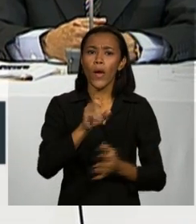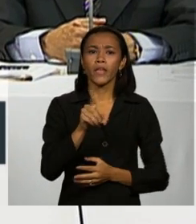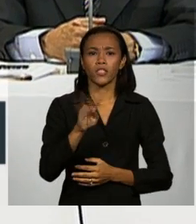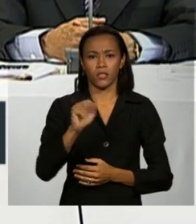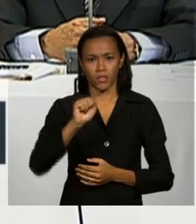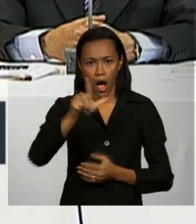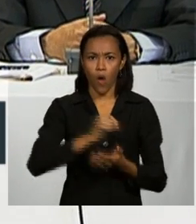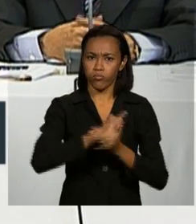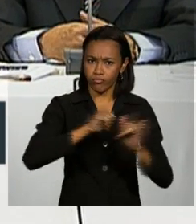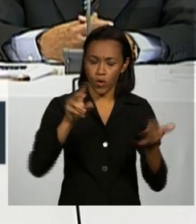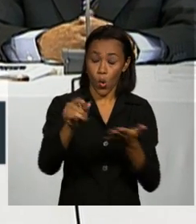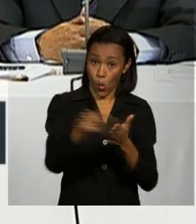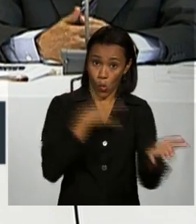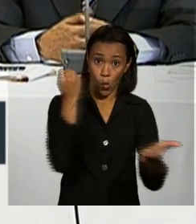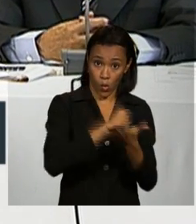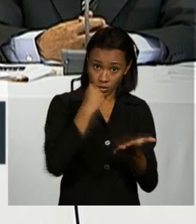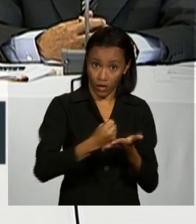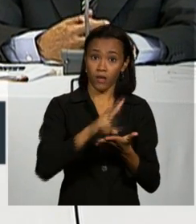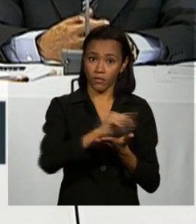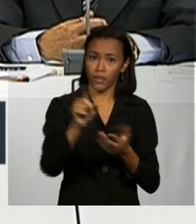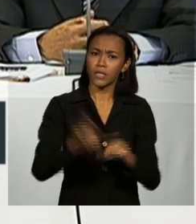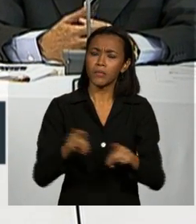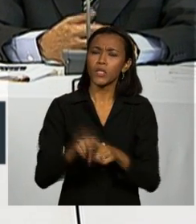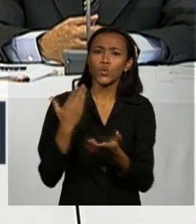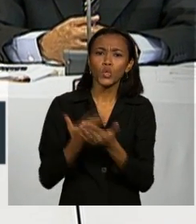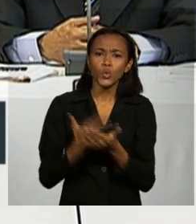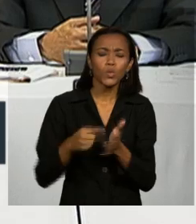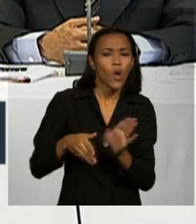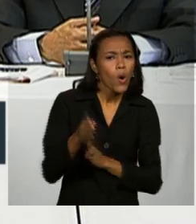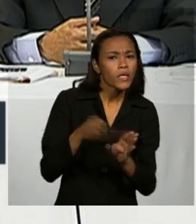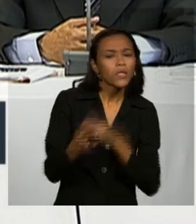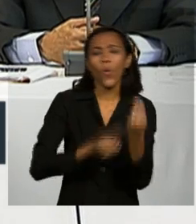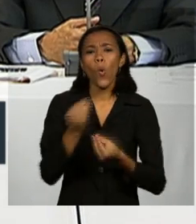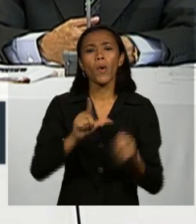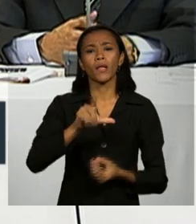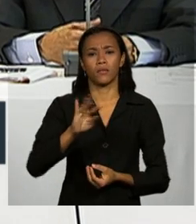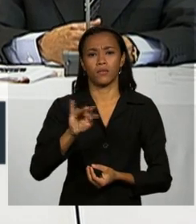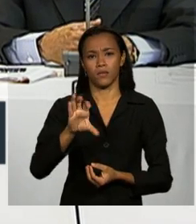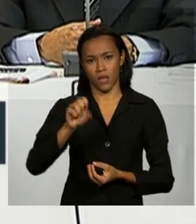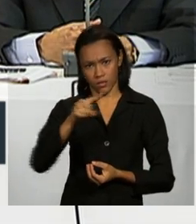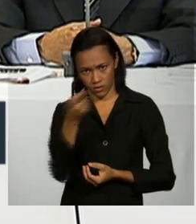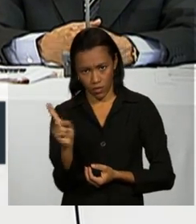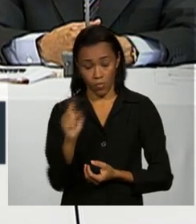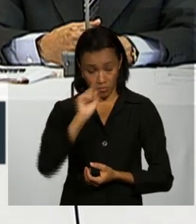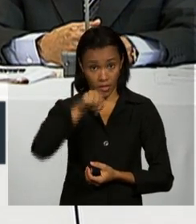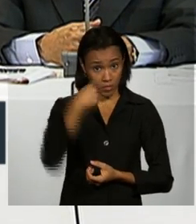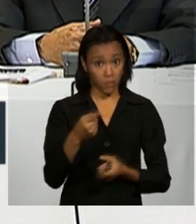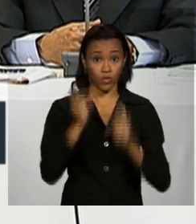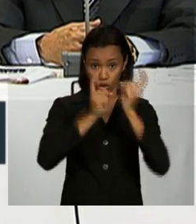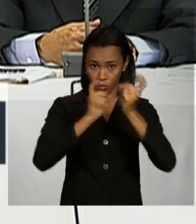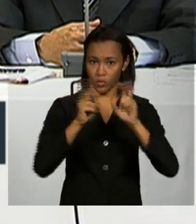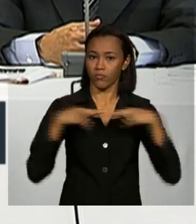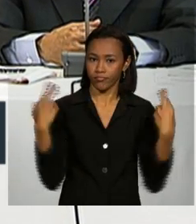o contrato e os e os estudos que orientam essa licitação para a discussão